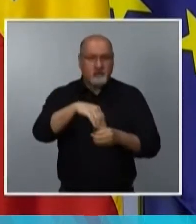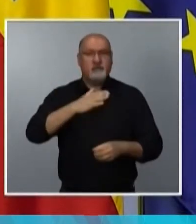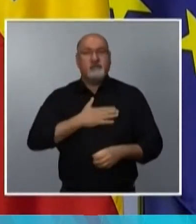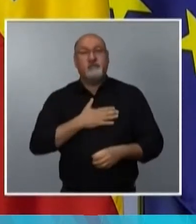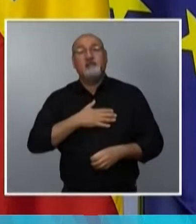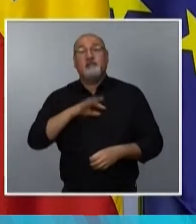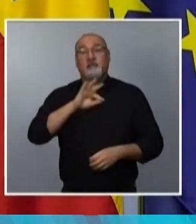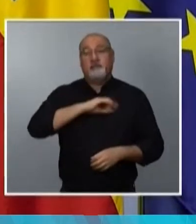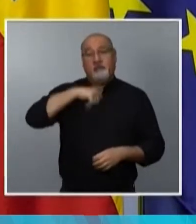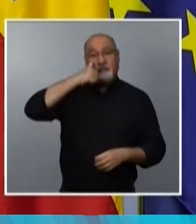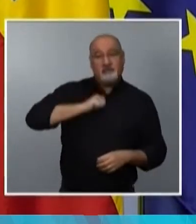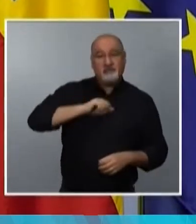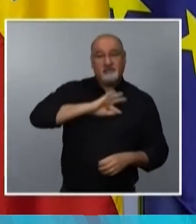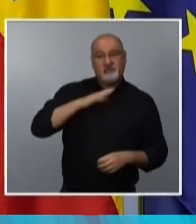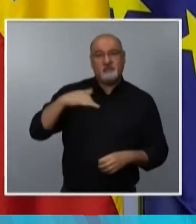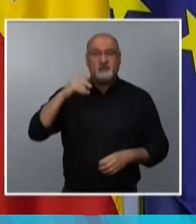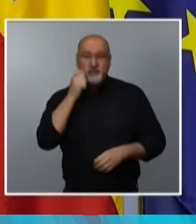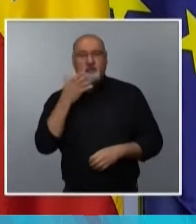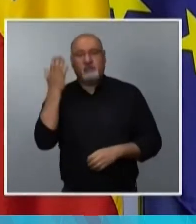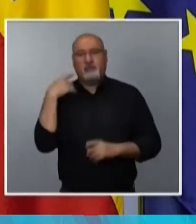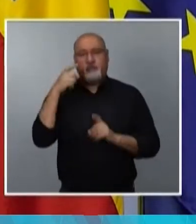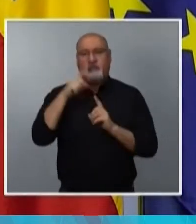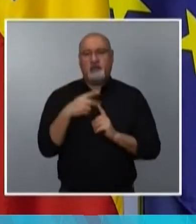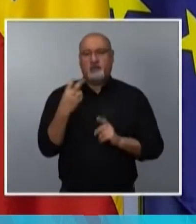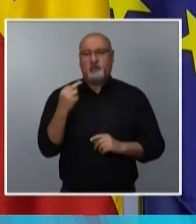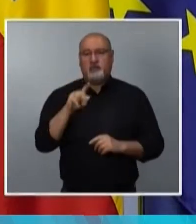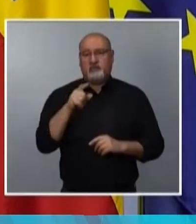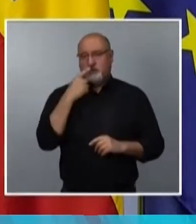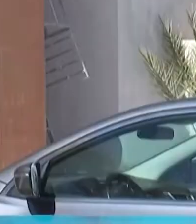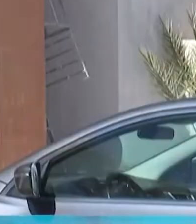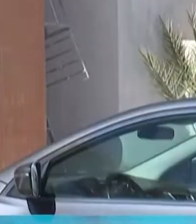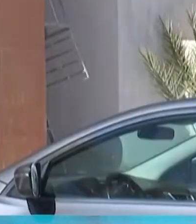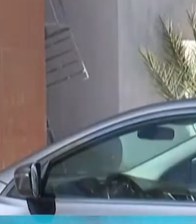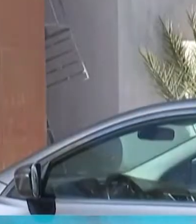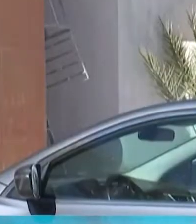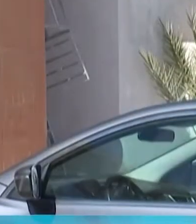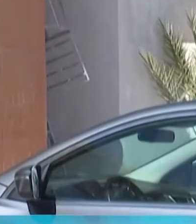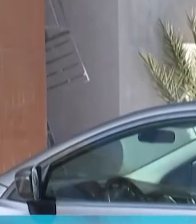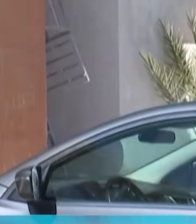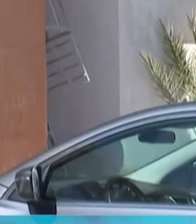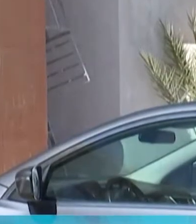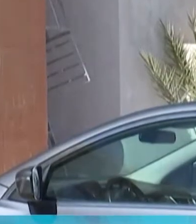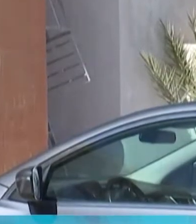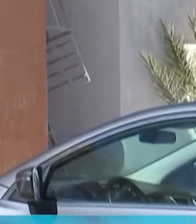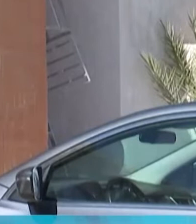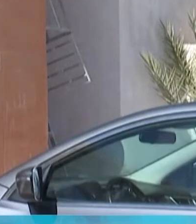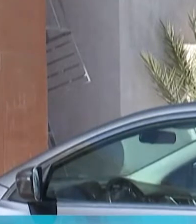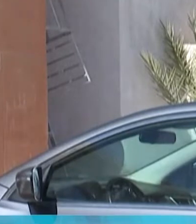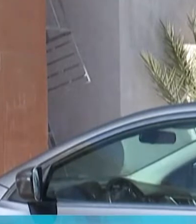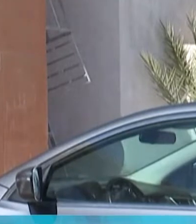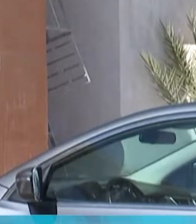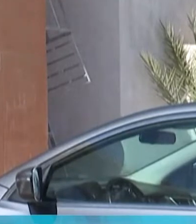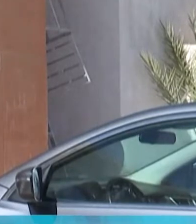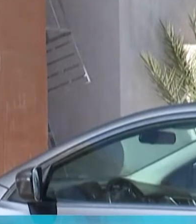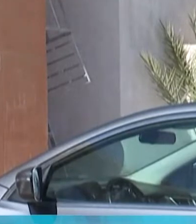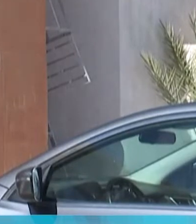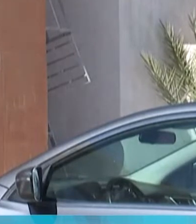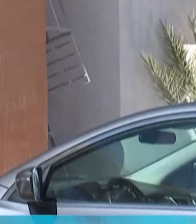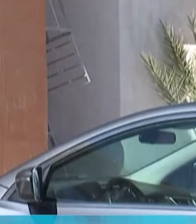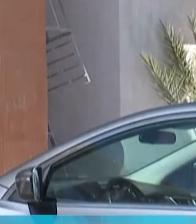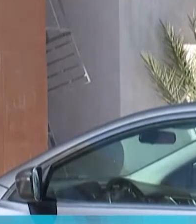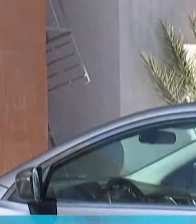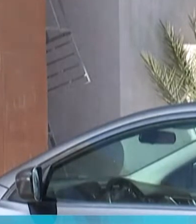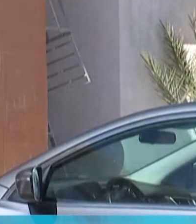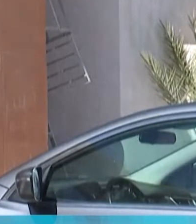tem algum indício sobre quem pode estar por trás das ações criado pela empresa israelense em mim o s o